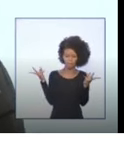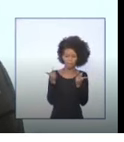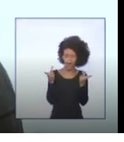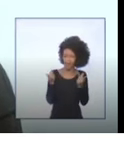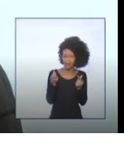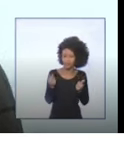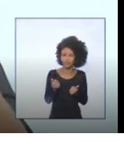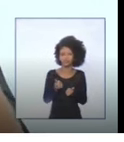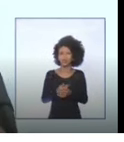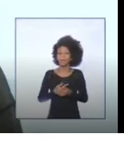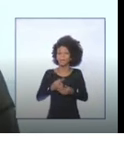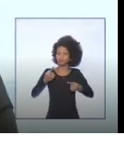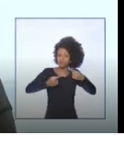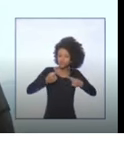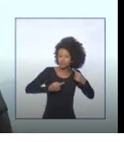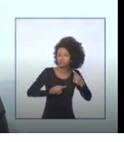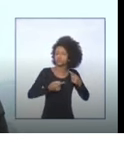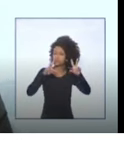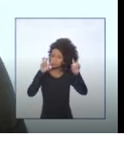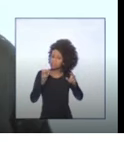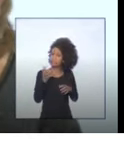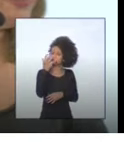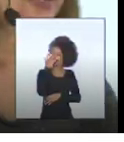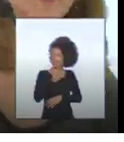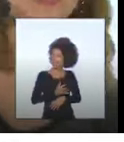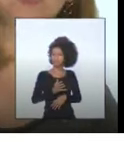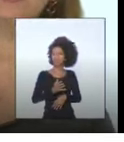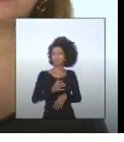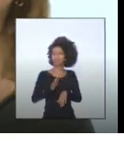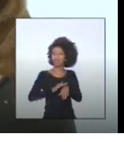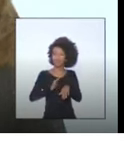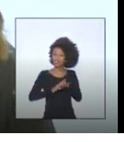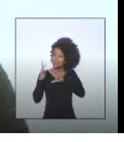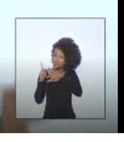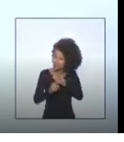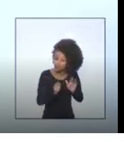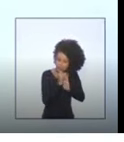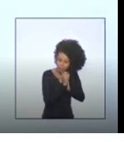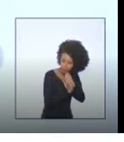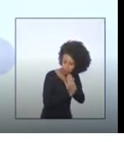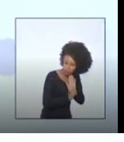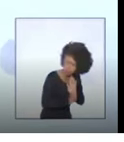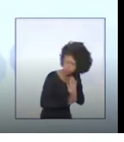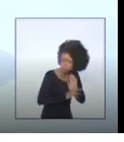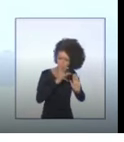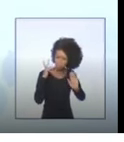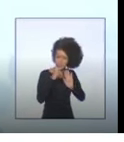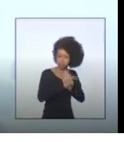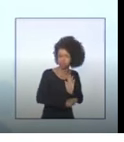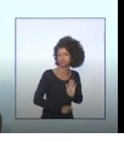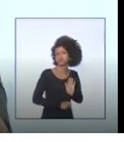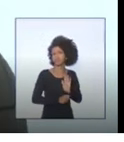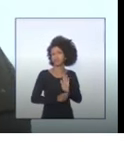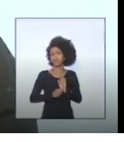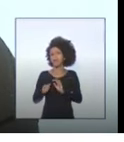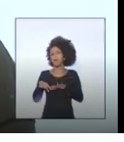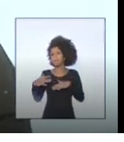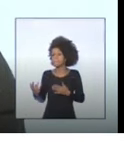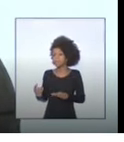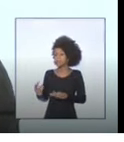nós debatemos um assunto muito sério e eu fiz todas as minhas anotações aqui, está aqui do meu lado, para que a gente